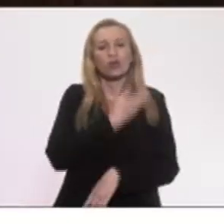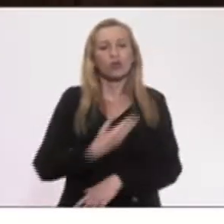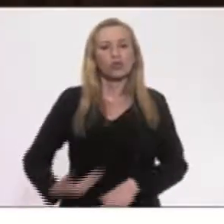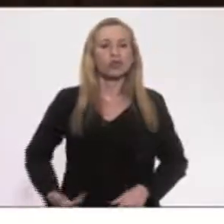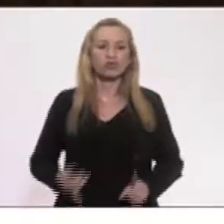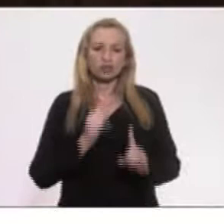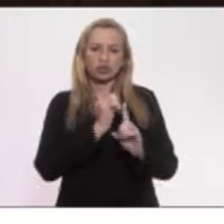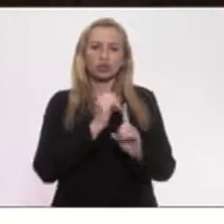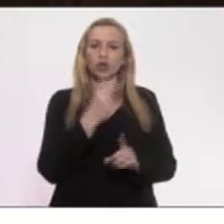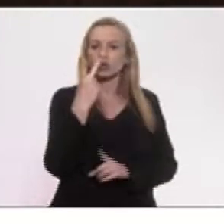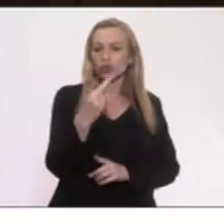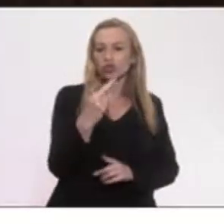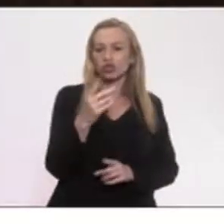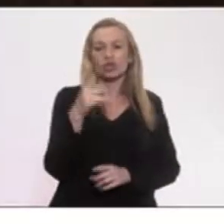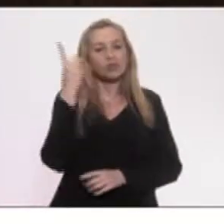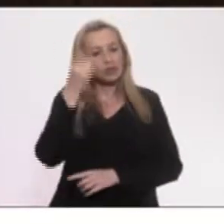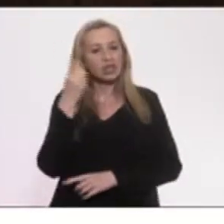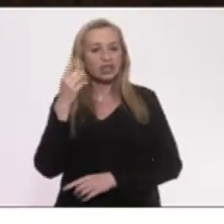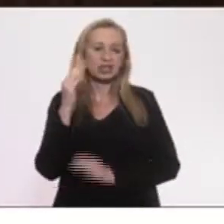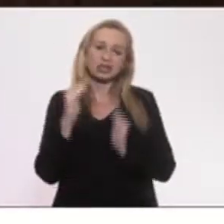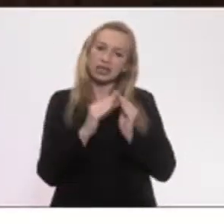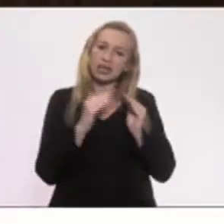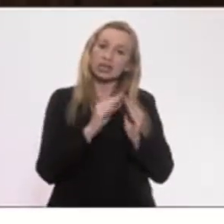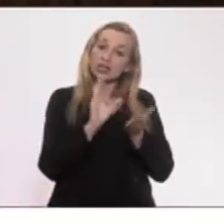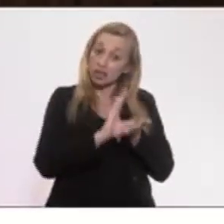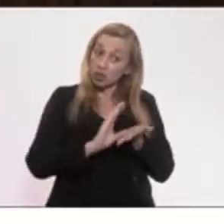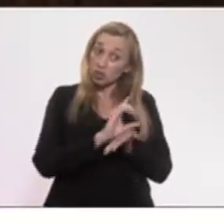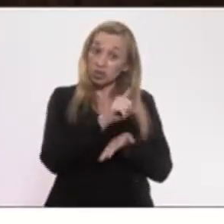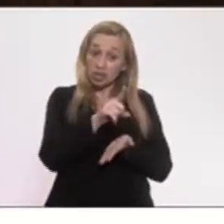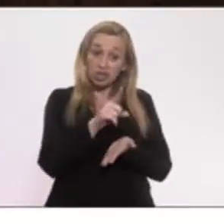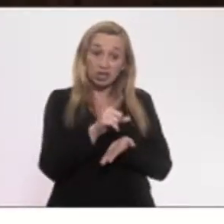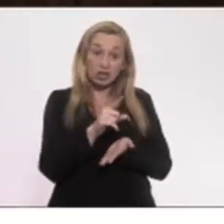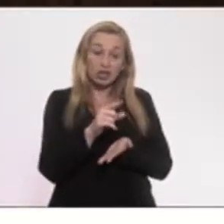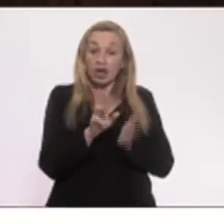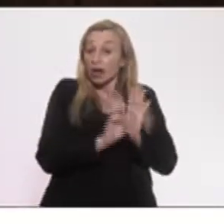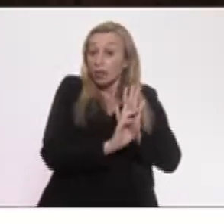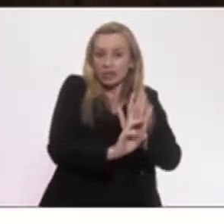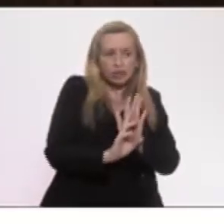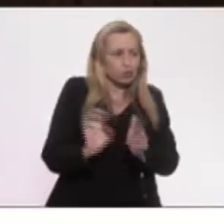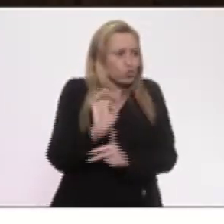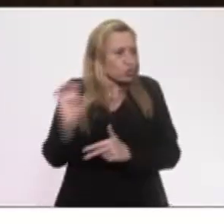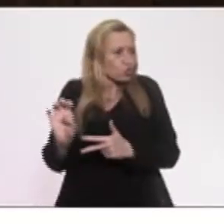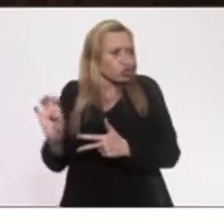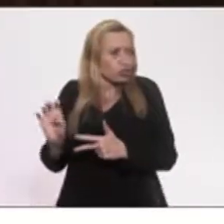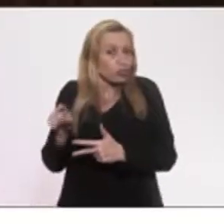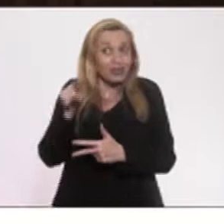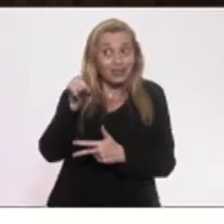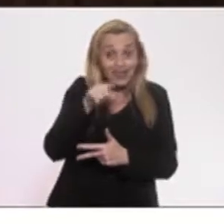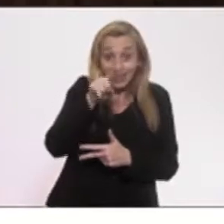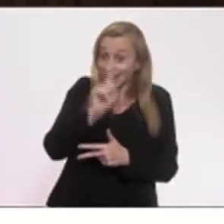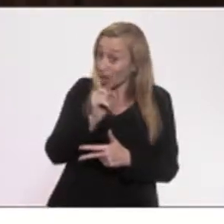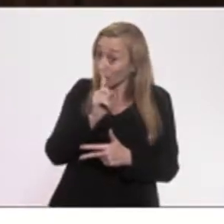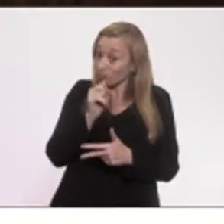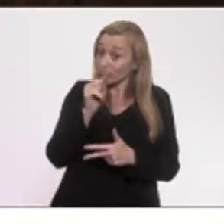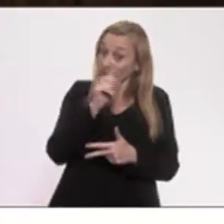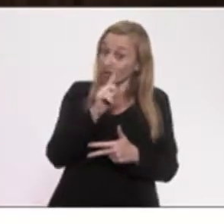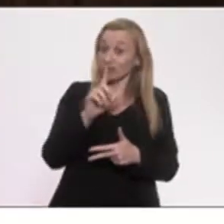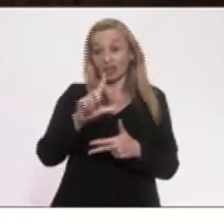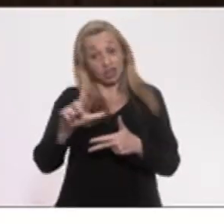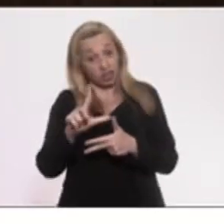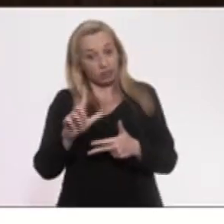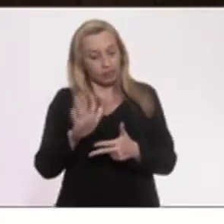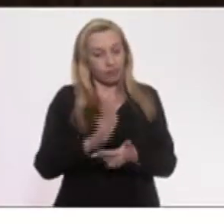2 deputados dessa casa naquele conselho, como se fossem representantes do Executivo, mas são do Legislativo. Segundo caso,